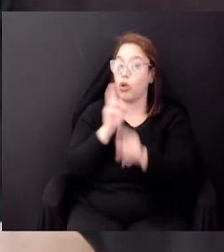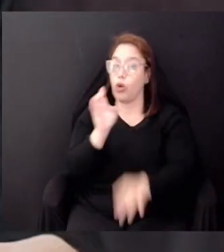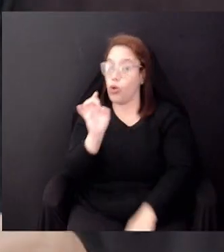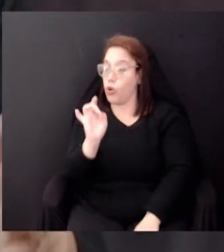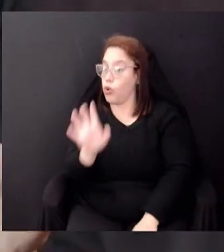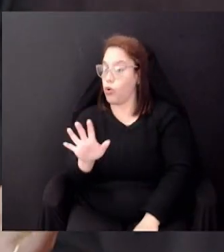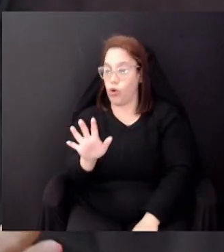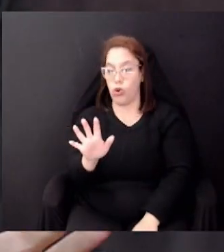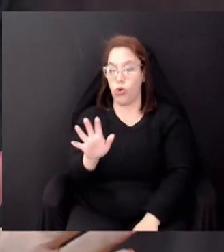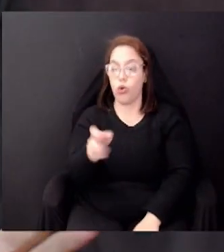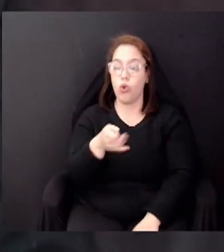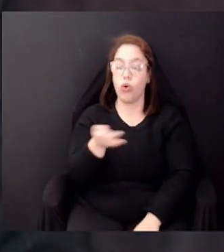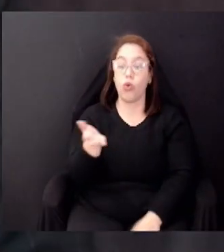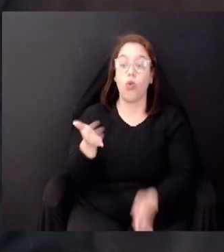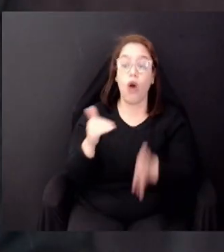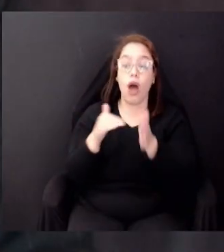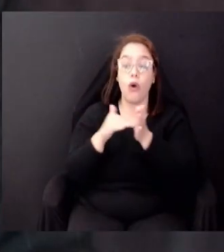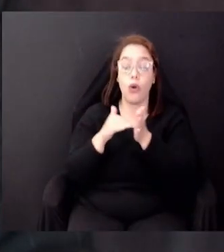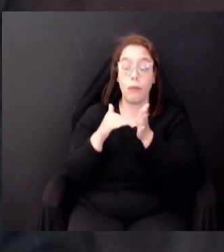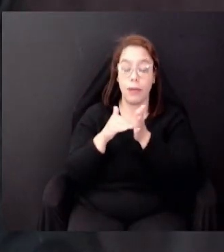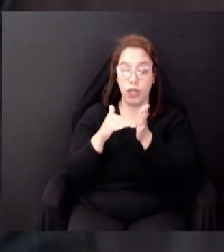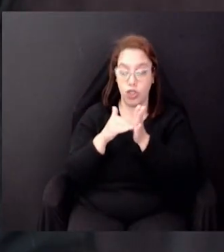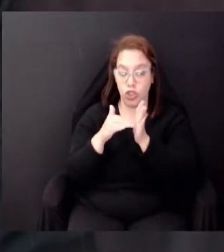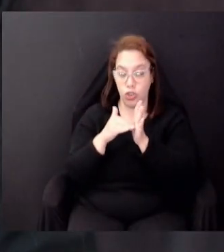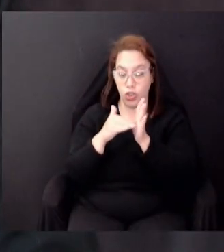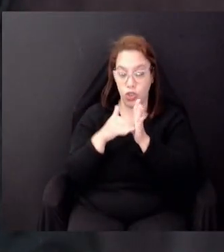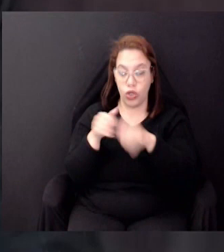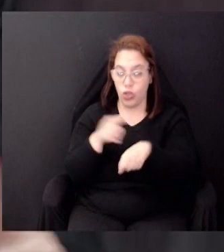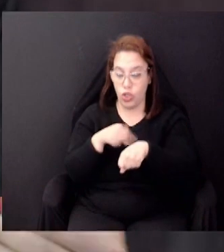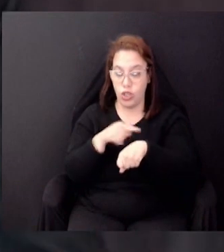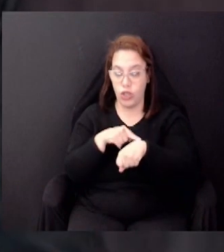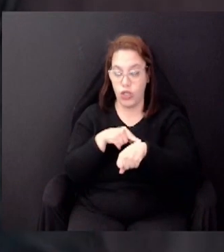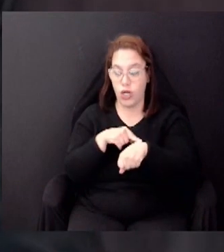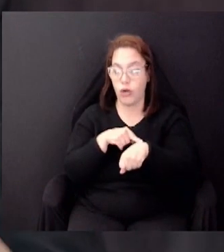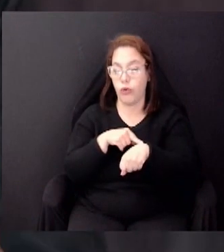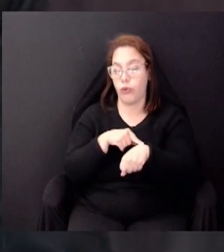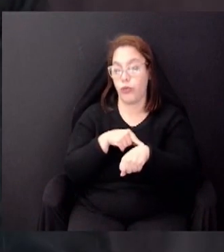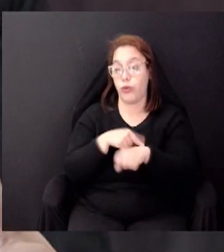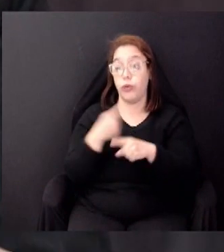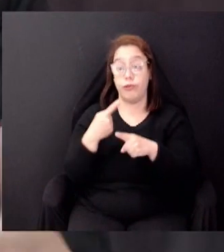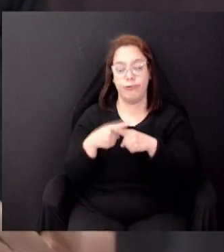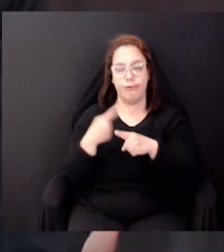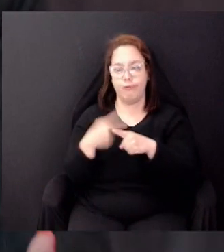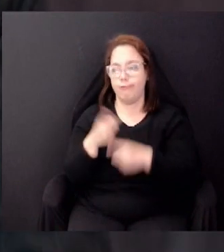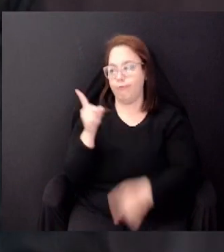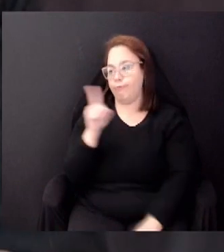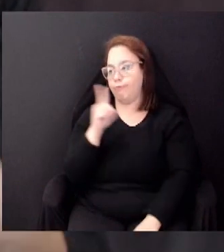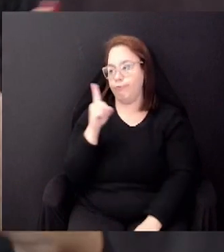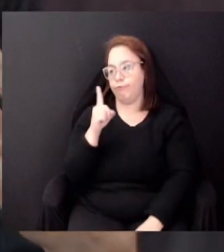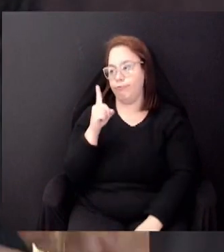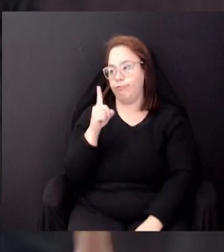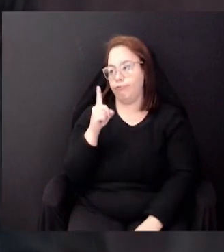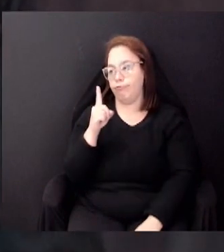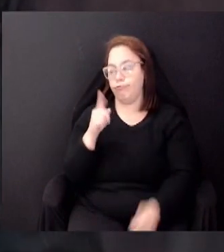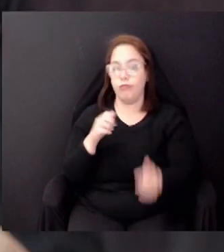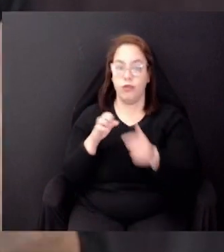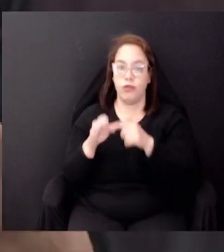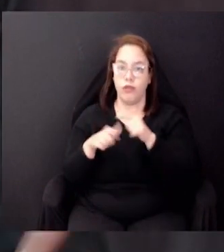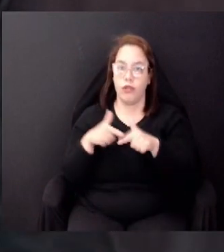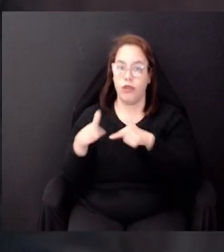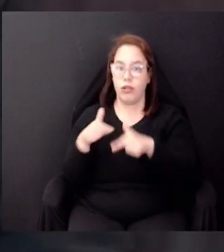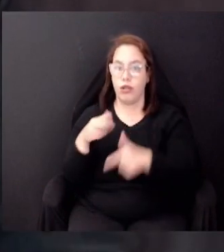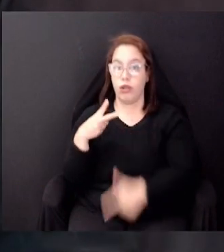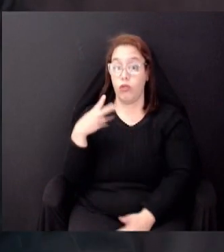é o limite de horário, porque senão o empregado trabalha 24 horas por